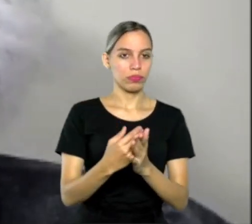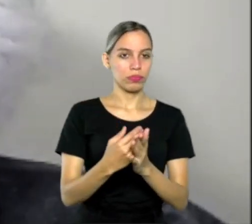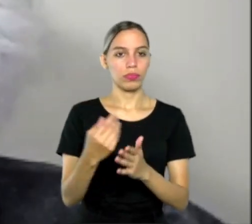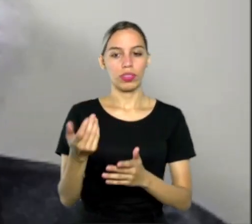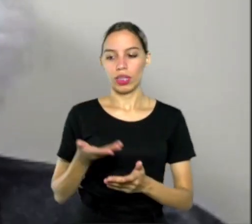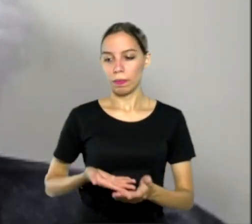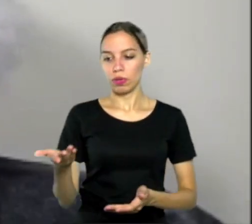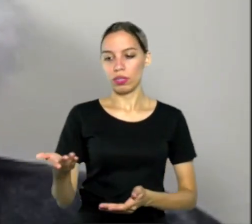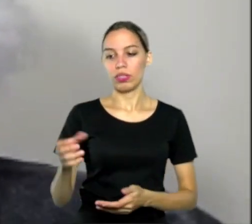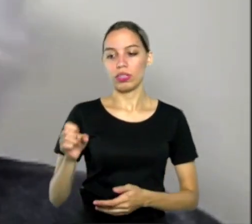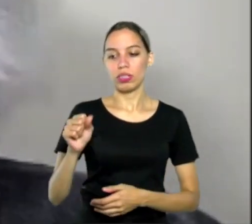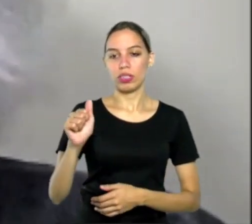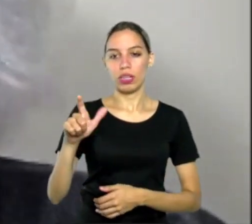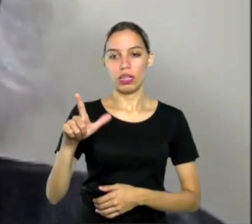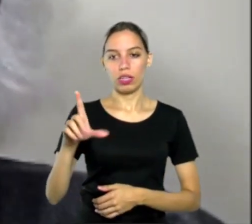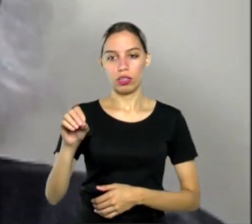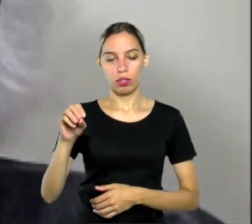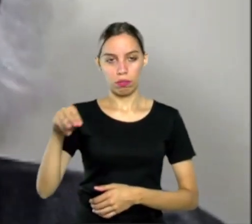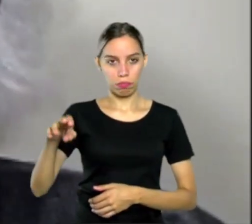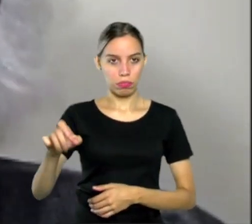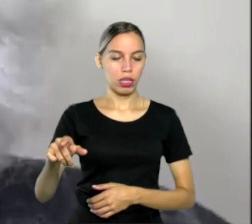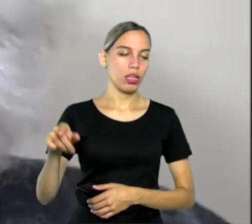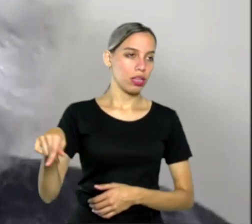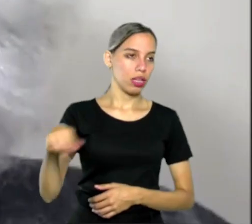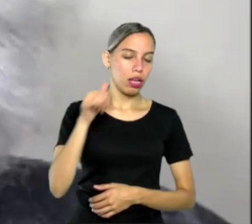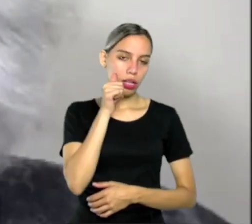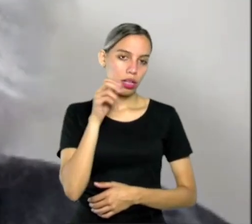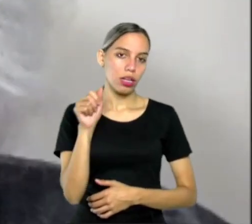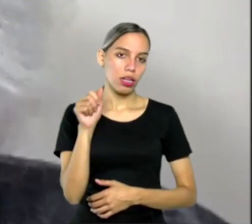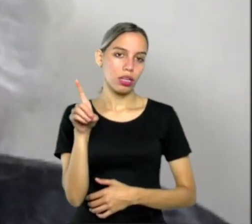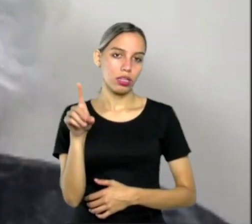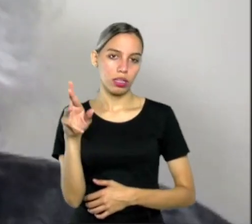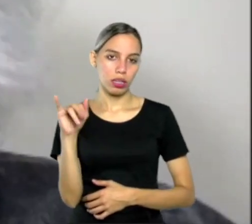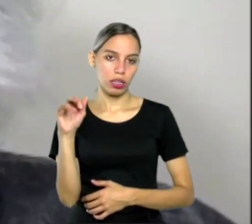da Adriane Garcia. Quero ler.